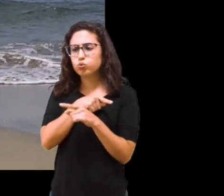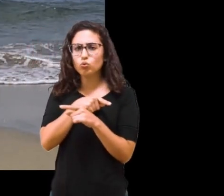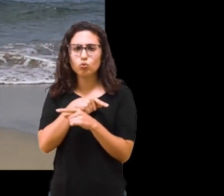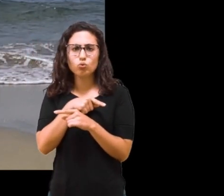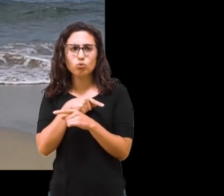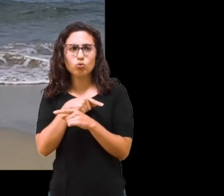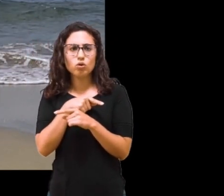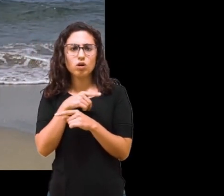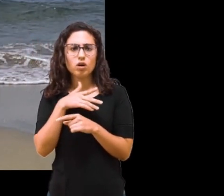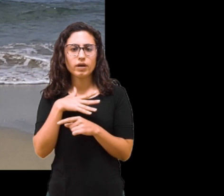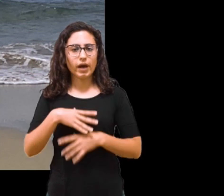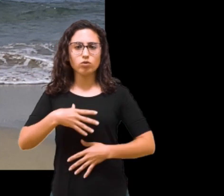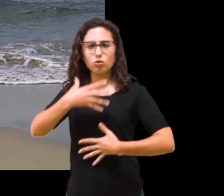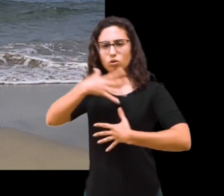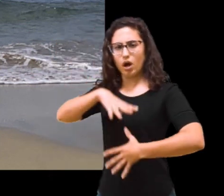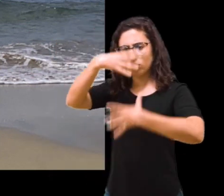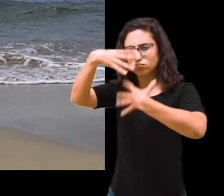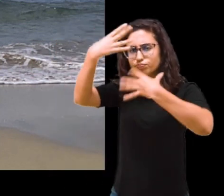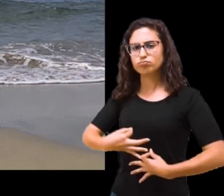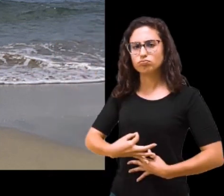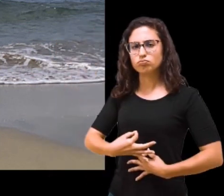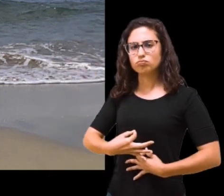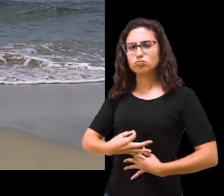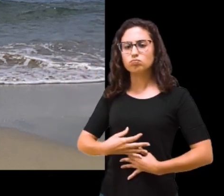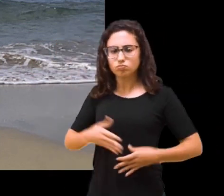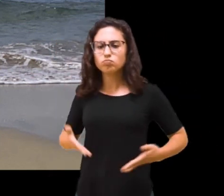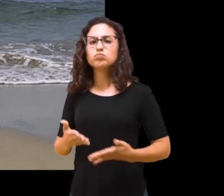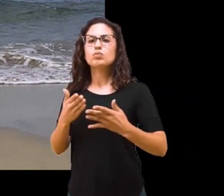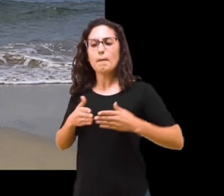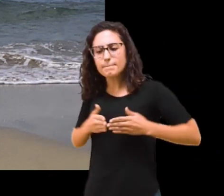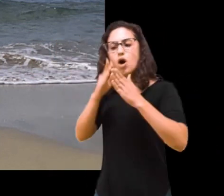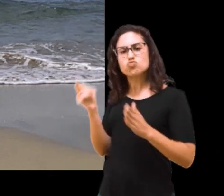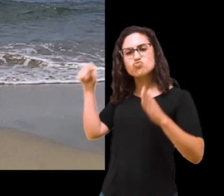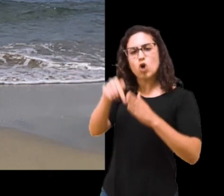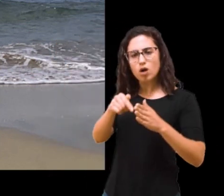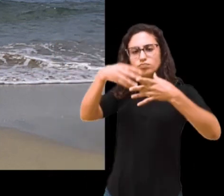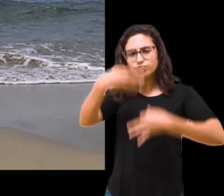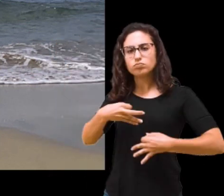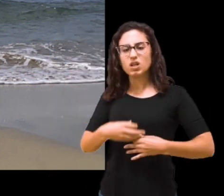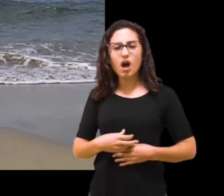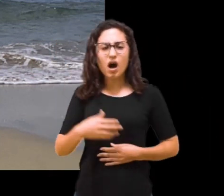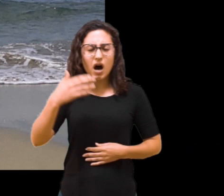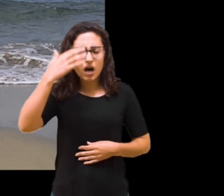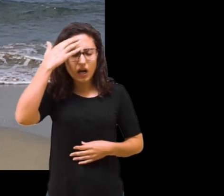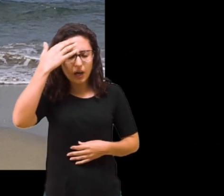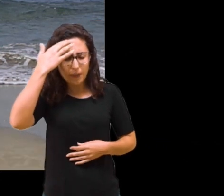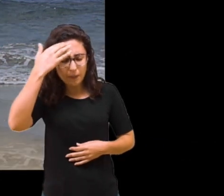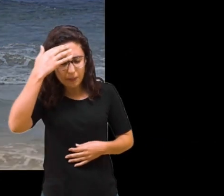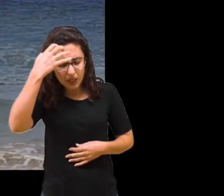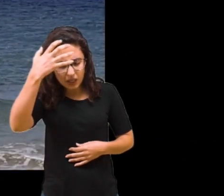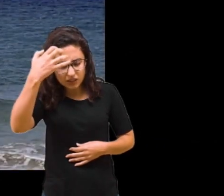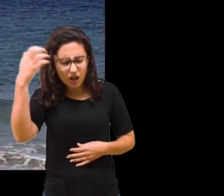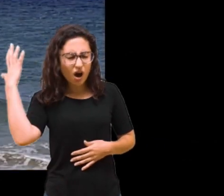tu. Quero disciplina. Toca embarcar e disciplina. Ai, a minha cabeça. Ai, as